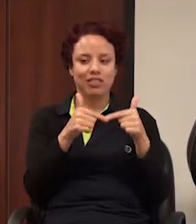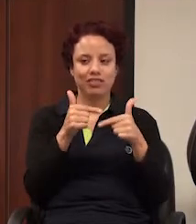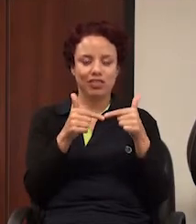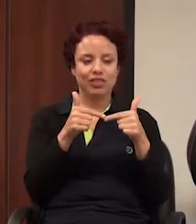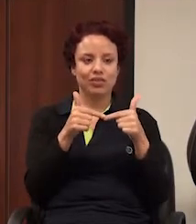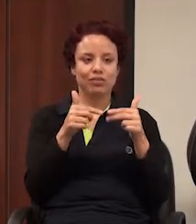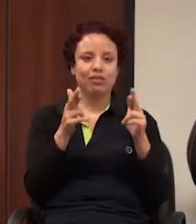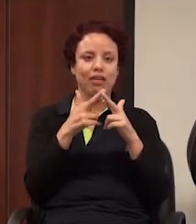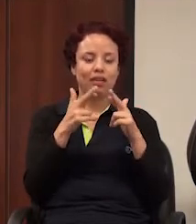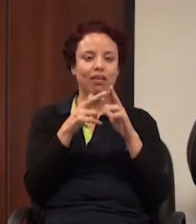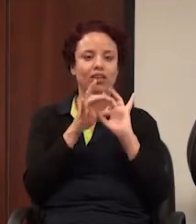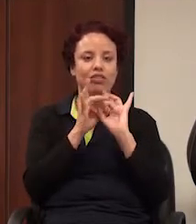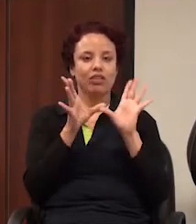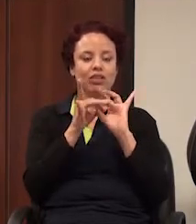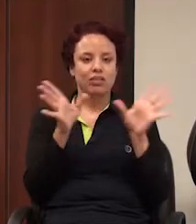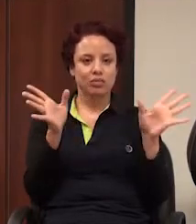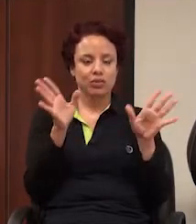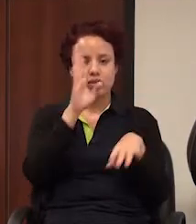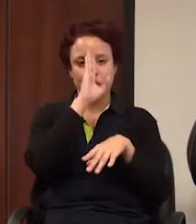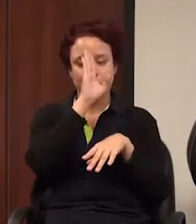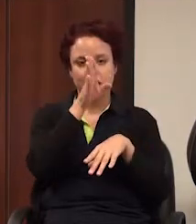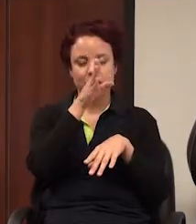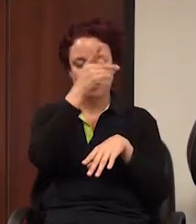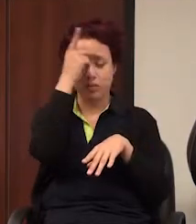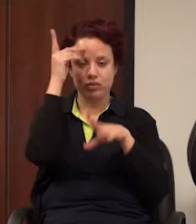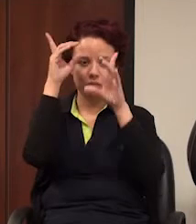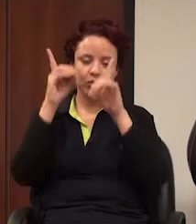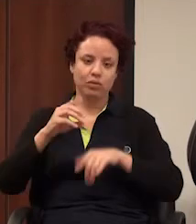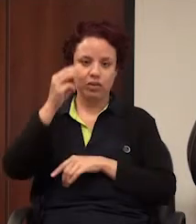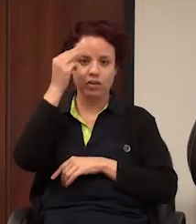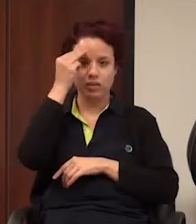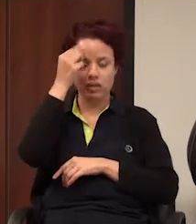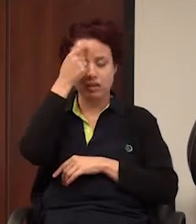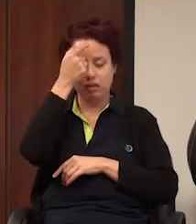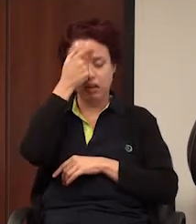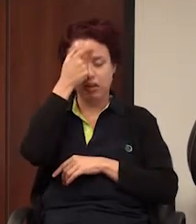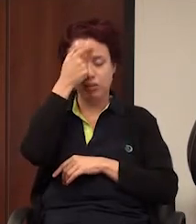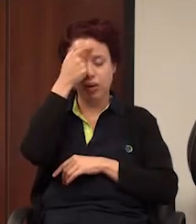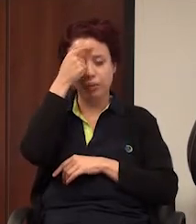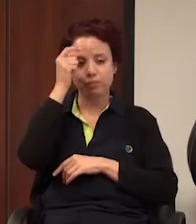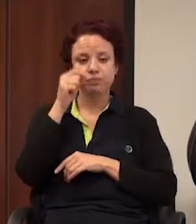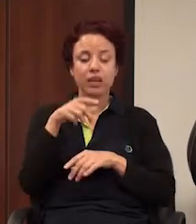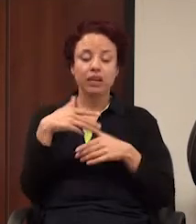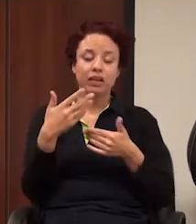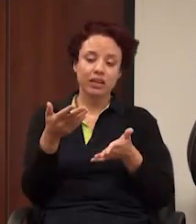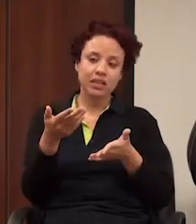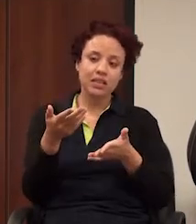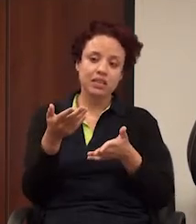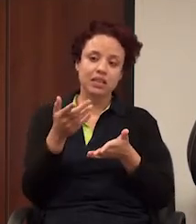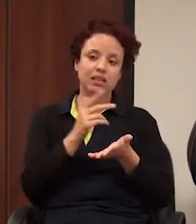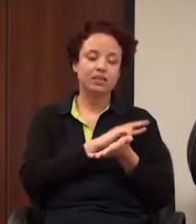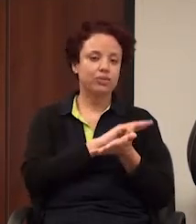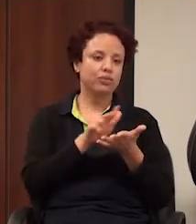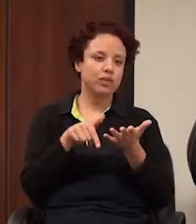está aí à disposição, principalmente do deficiente intelectual. Né, e assim, são coisas que a gente